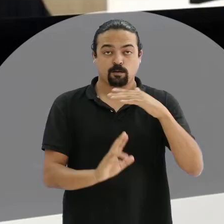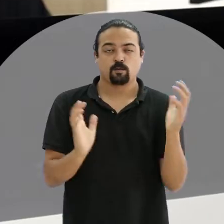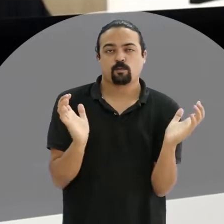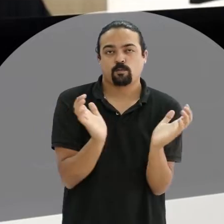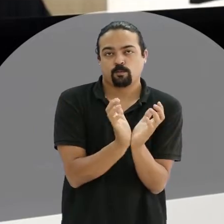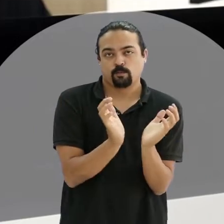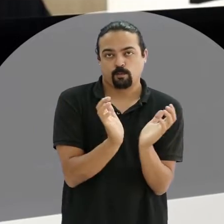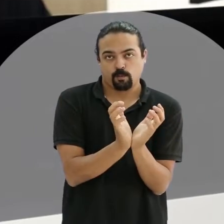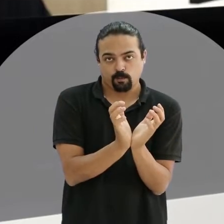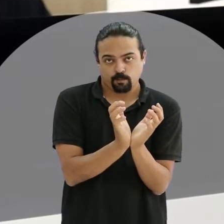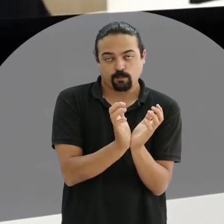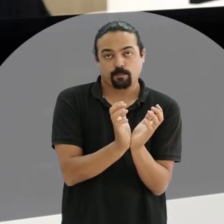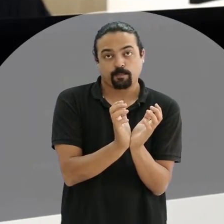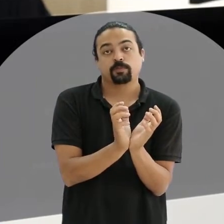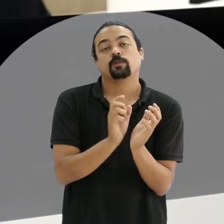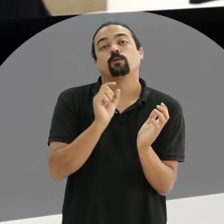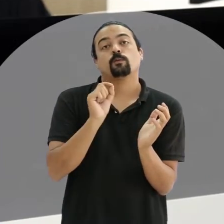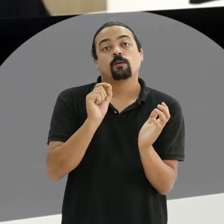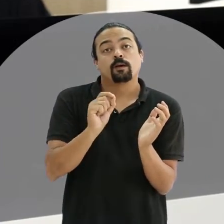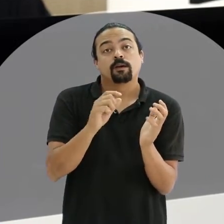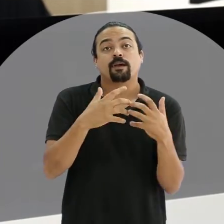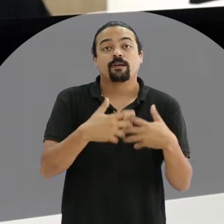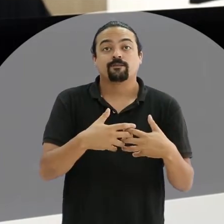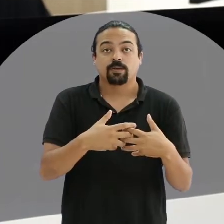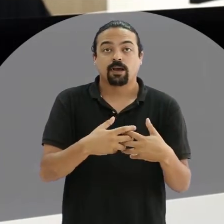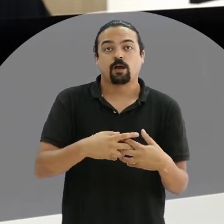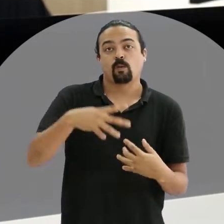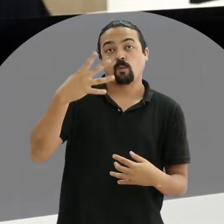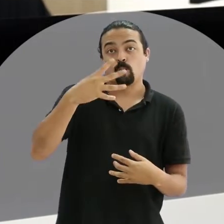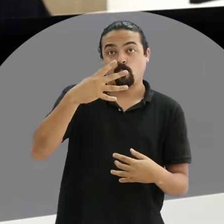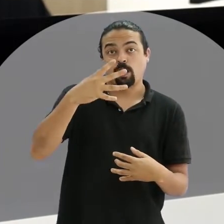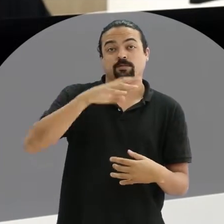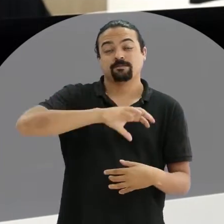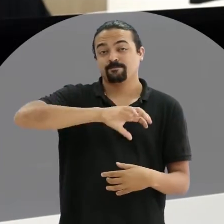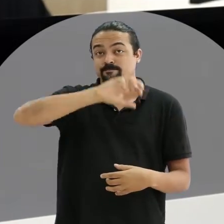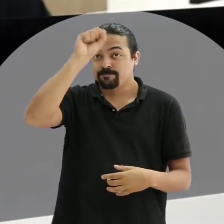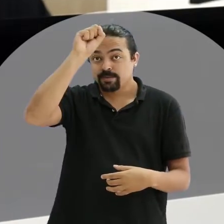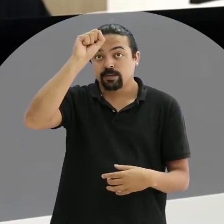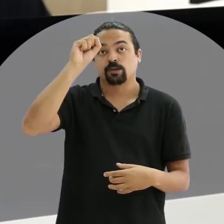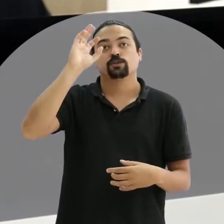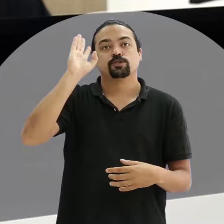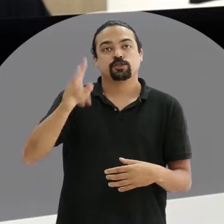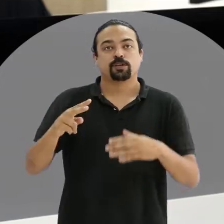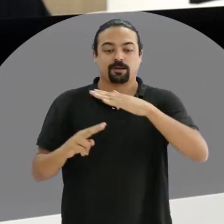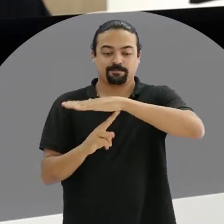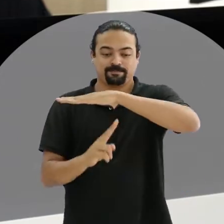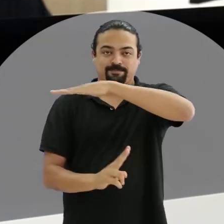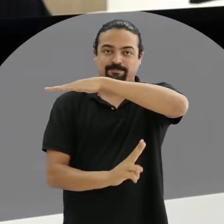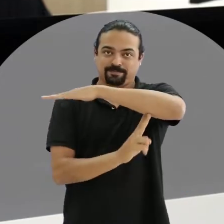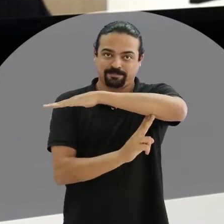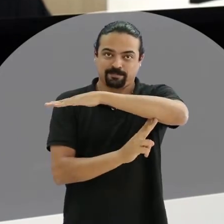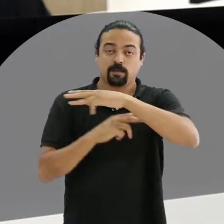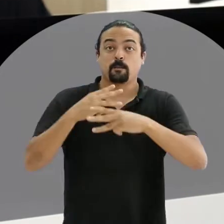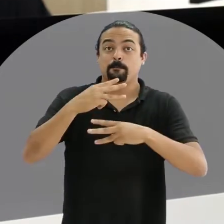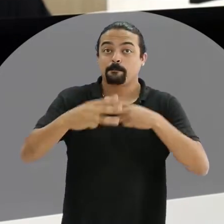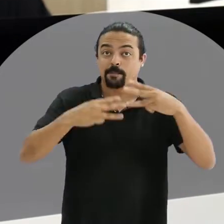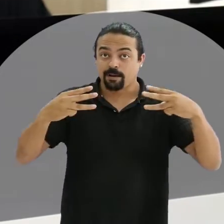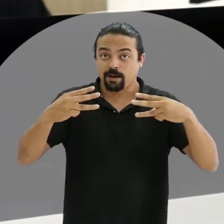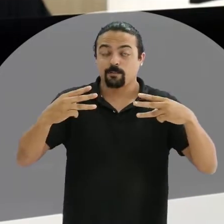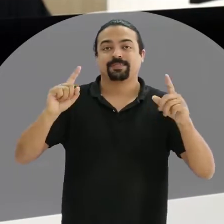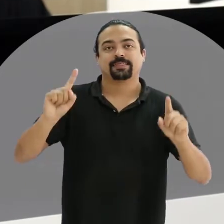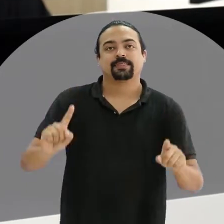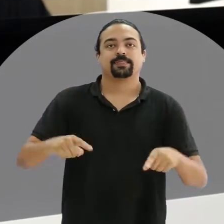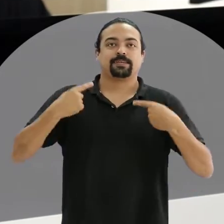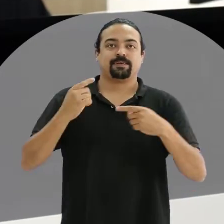a equipe do IFCE tetracampeã no torneio de pontes de macarrão, que traz um desafio para a